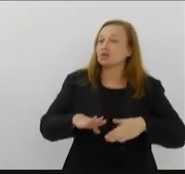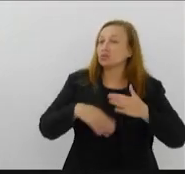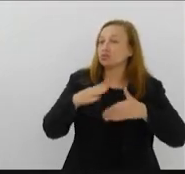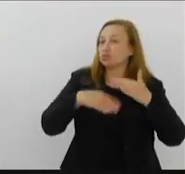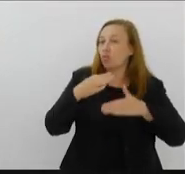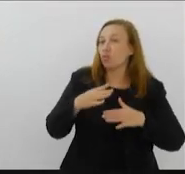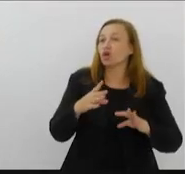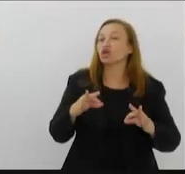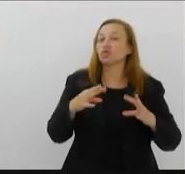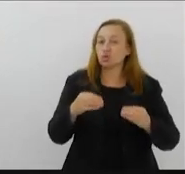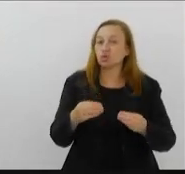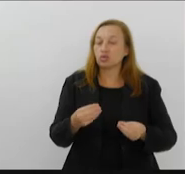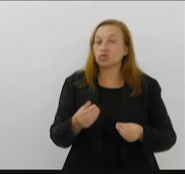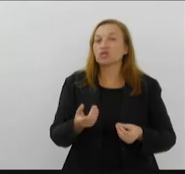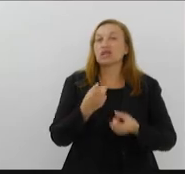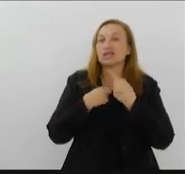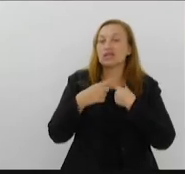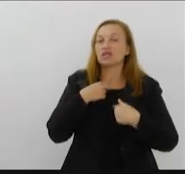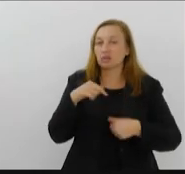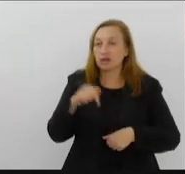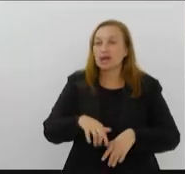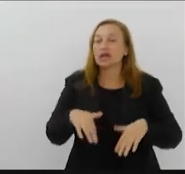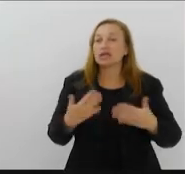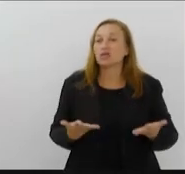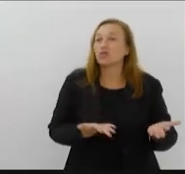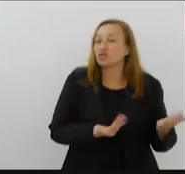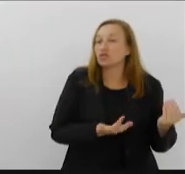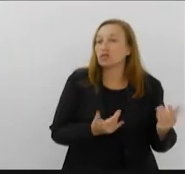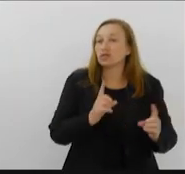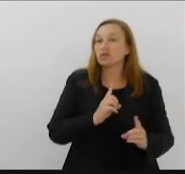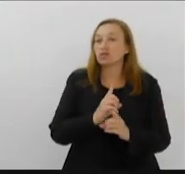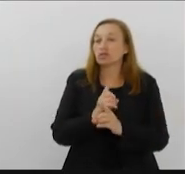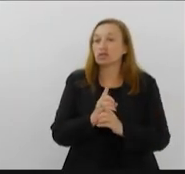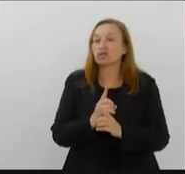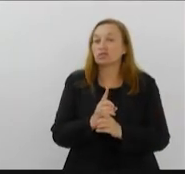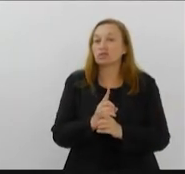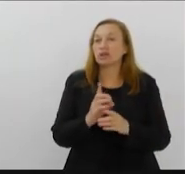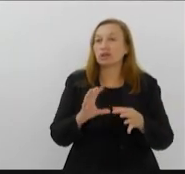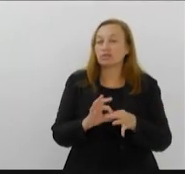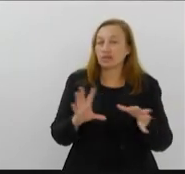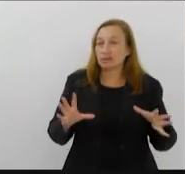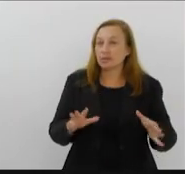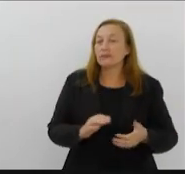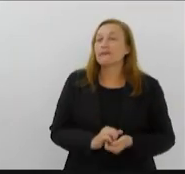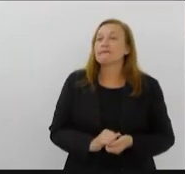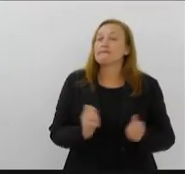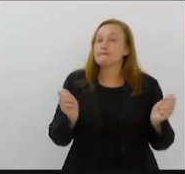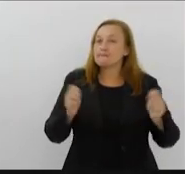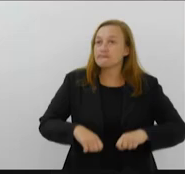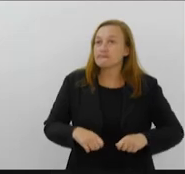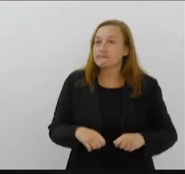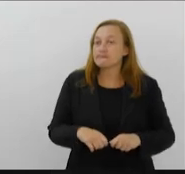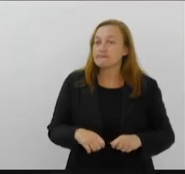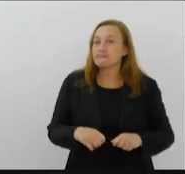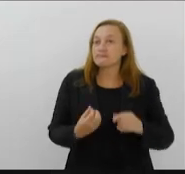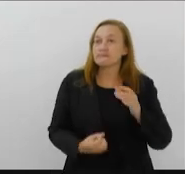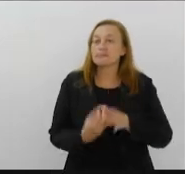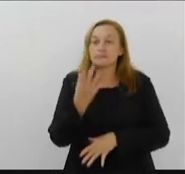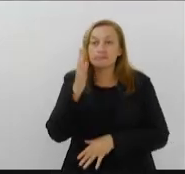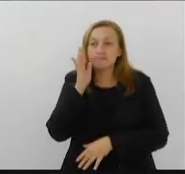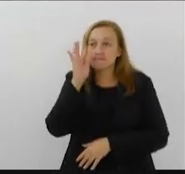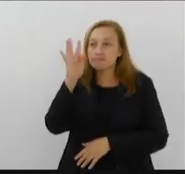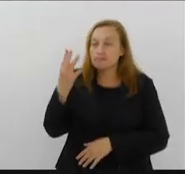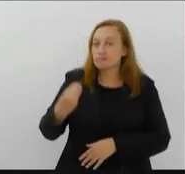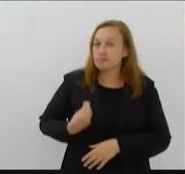acho que é o que todo mundo almeja aqui, né? Com as juventudes encontrando a sua emancipação, a possibilidade de realizar os seus sonhos, de